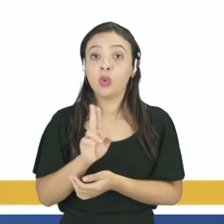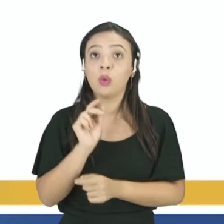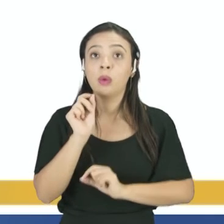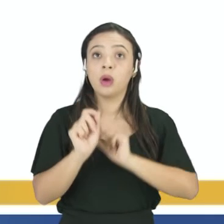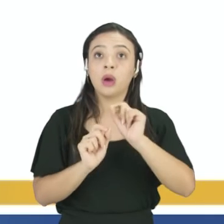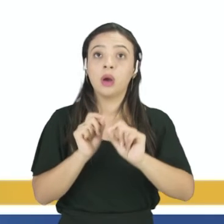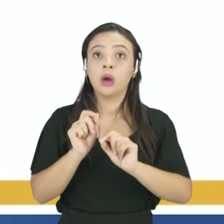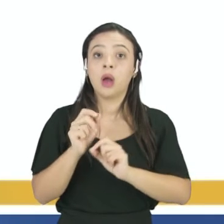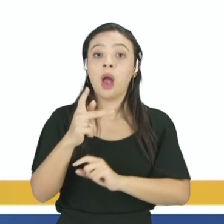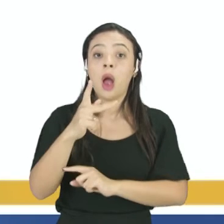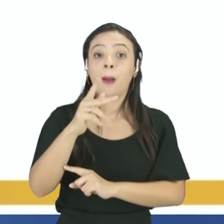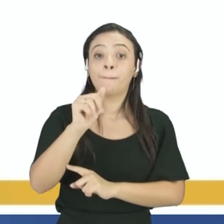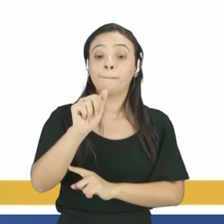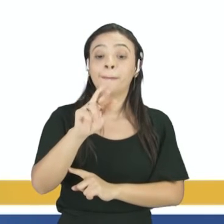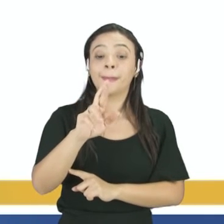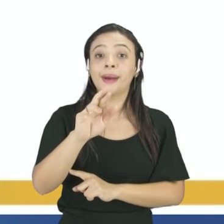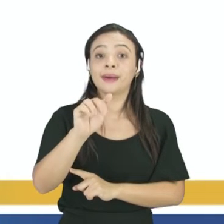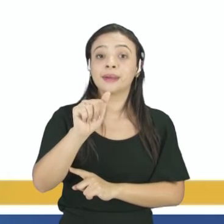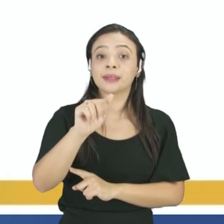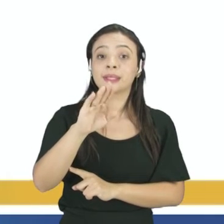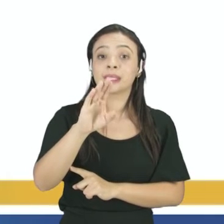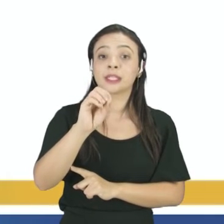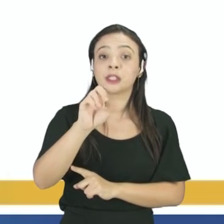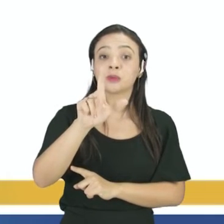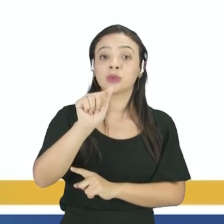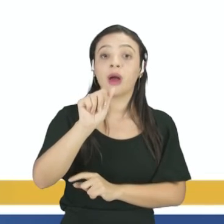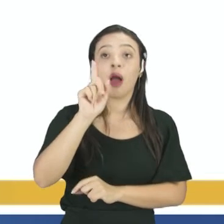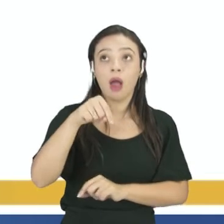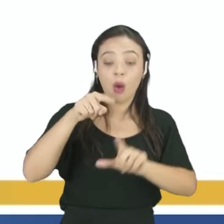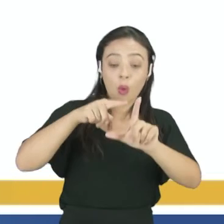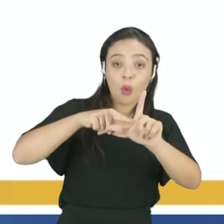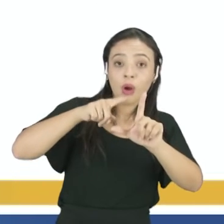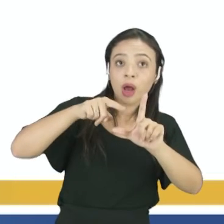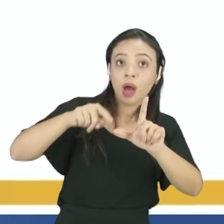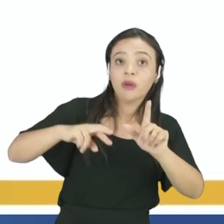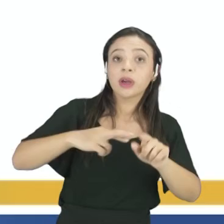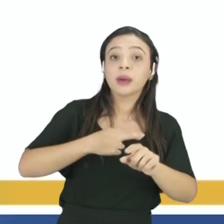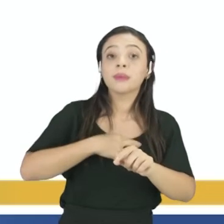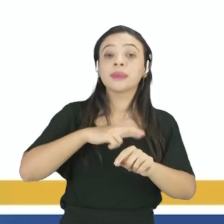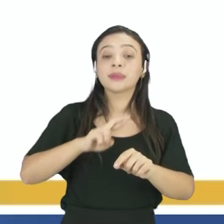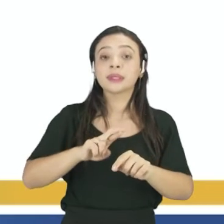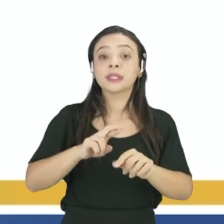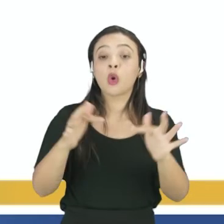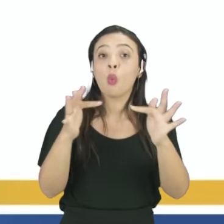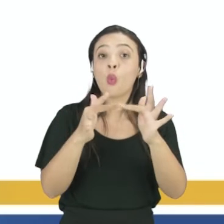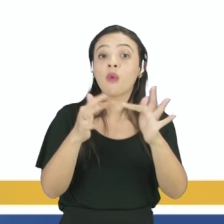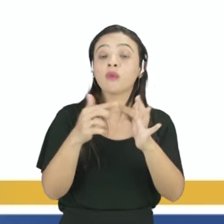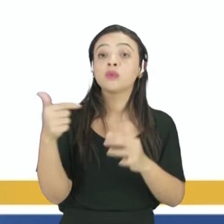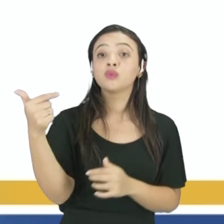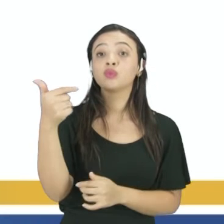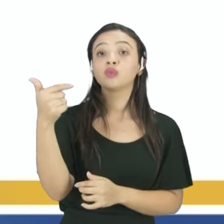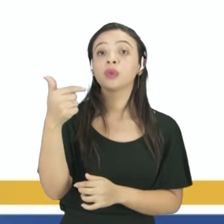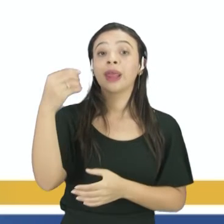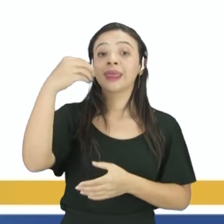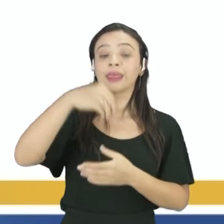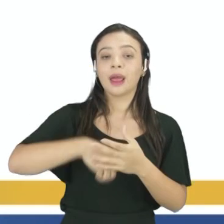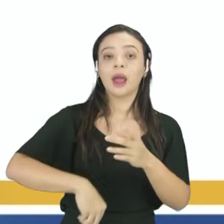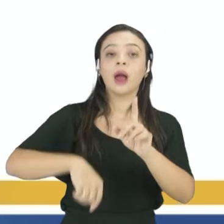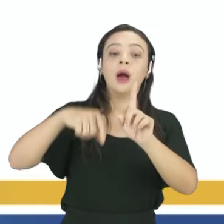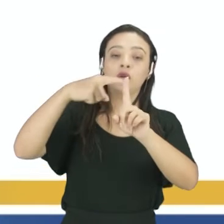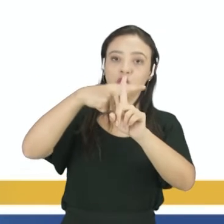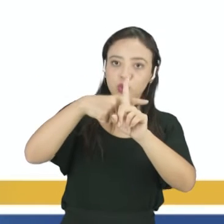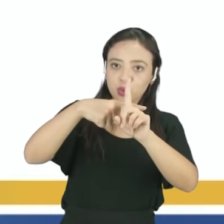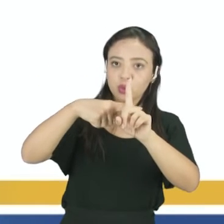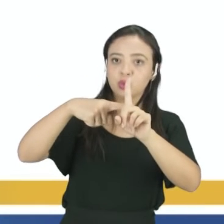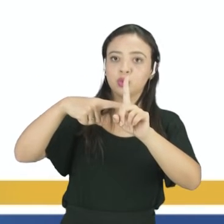de parábola. É o gráfico que representa sempre uma função de segundo grau no plano cartesiano. Isso você vai ver